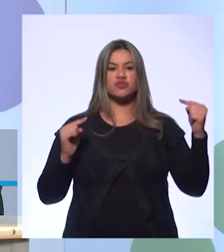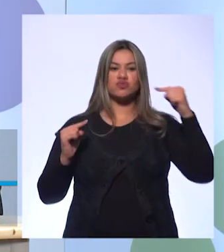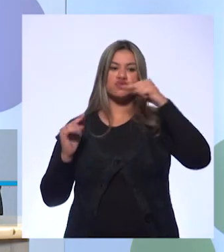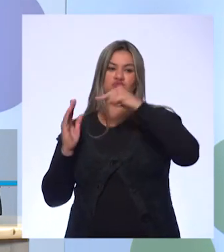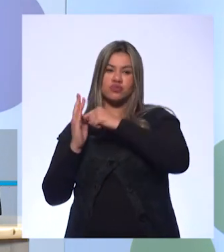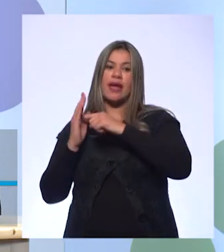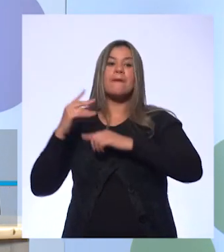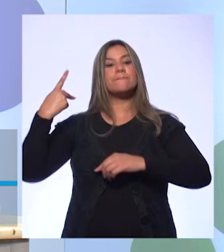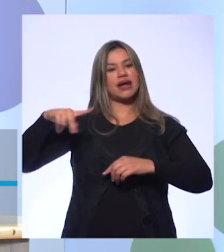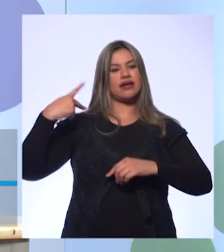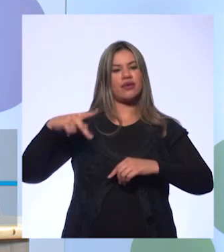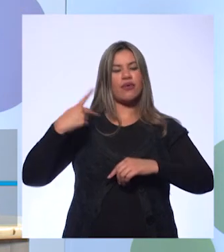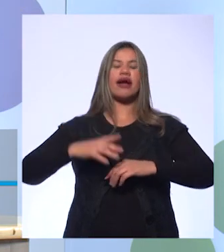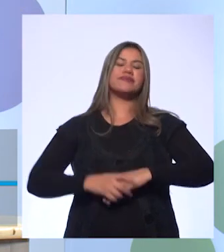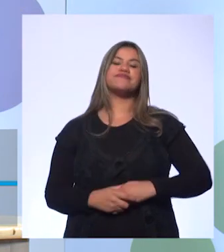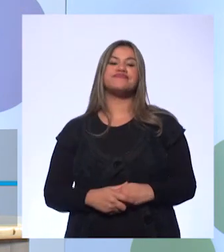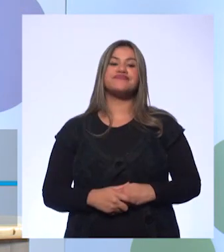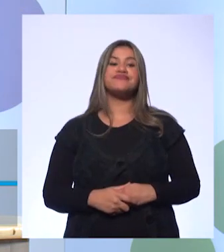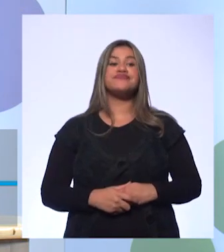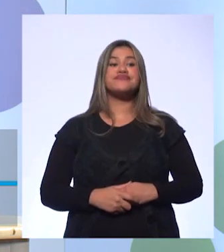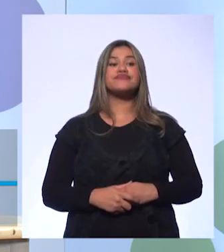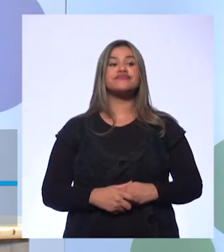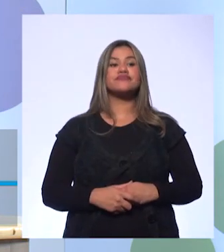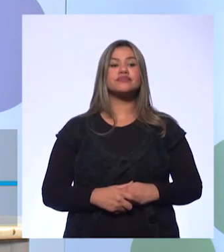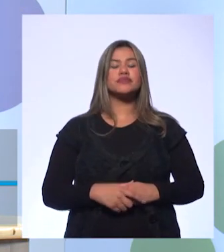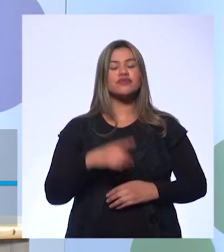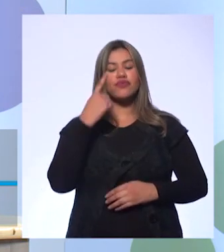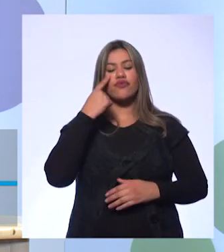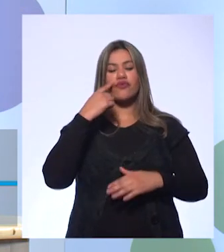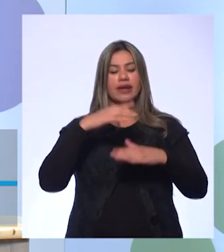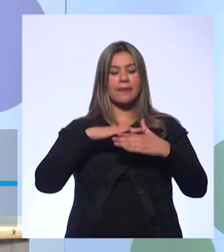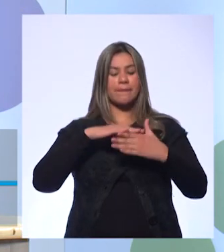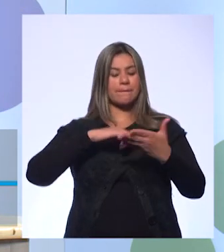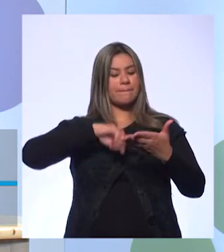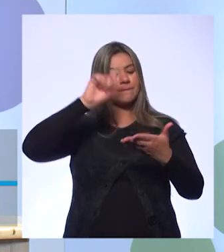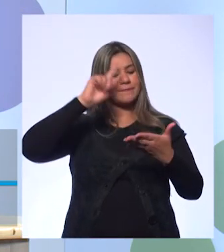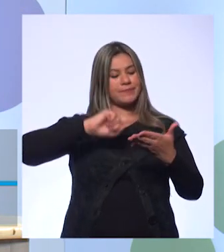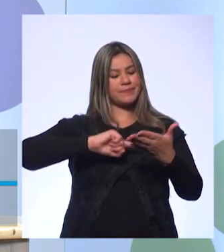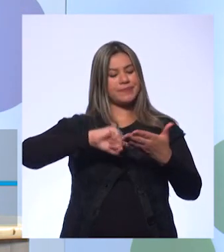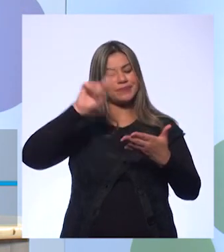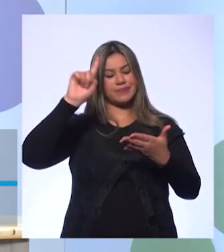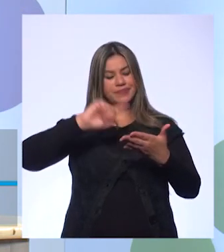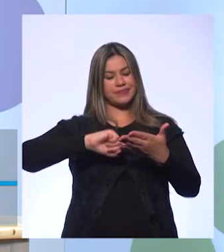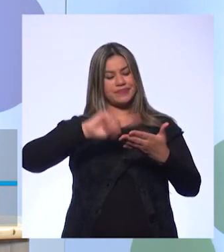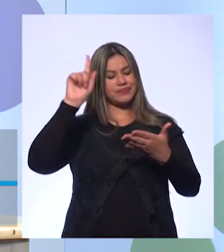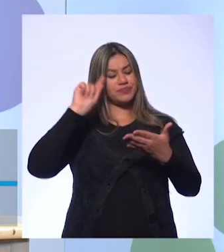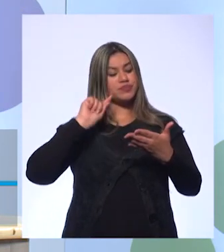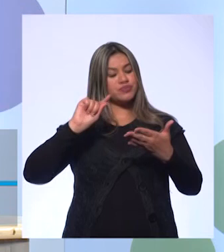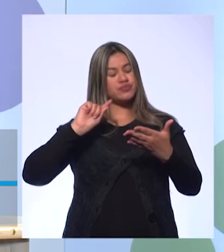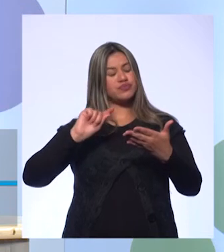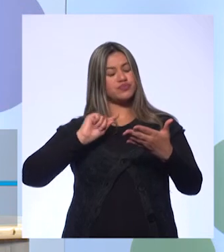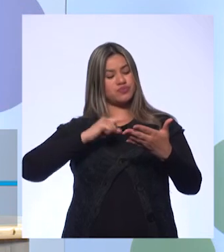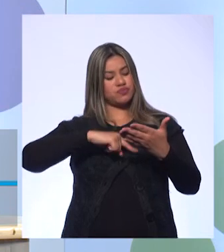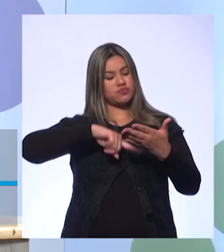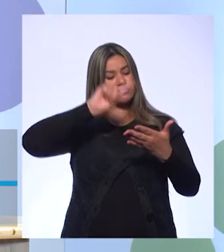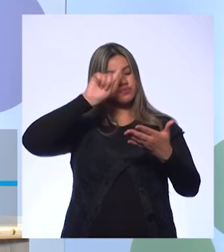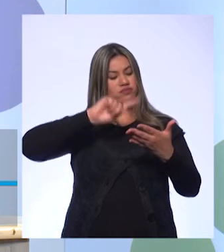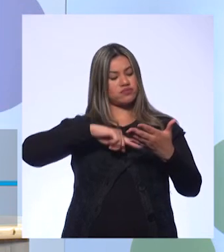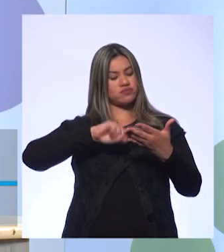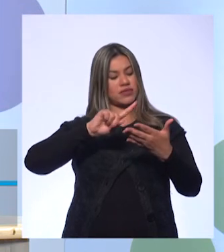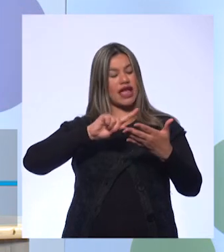Paraguai que mais nós temos aqui nos com os estudantes que eles estão colocando a